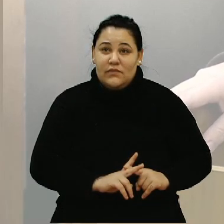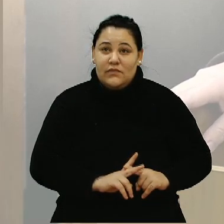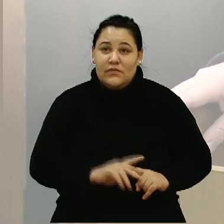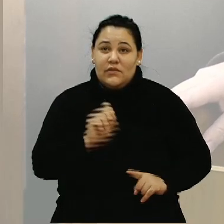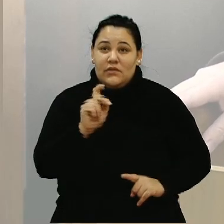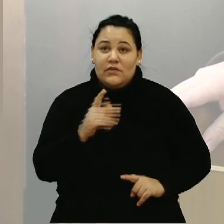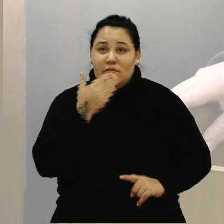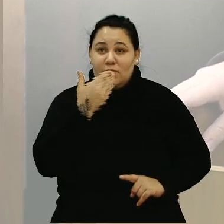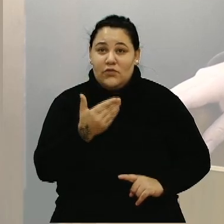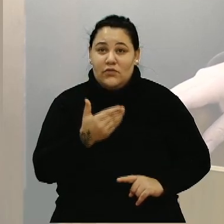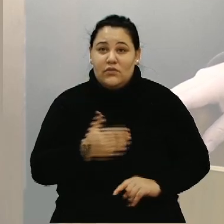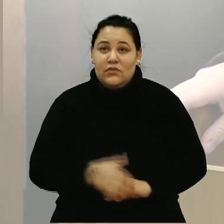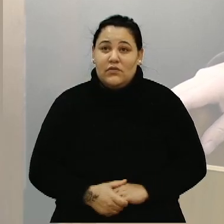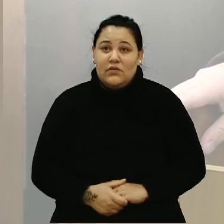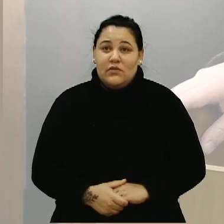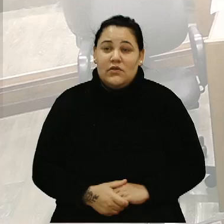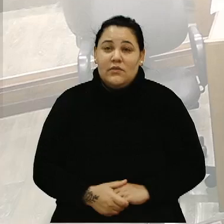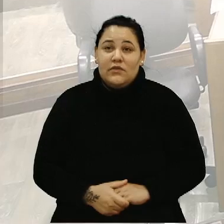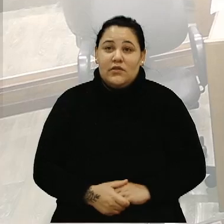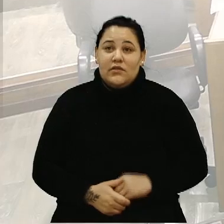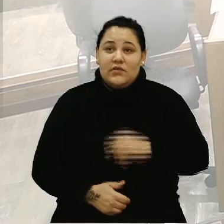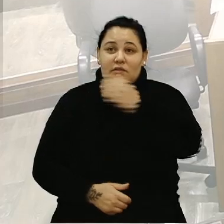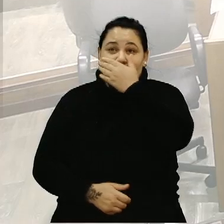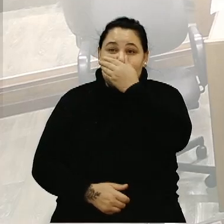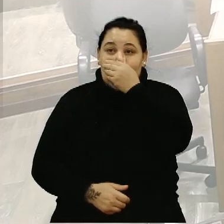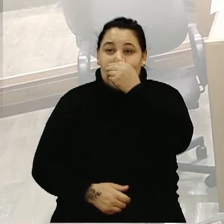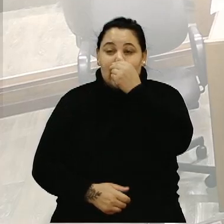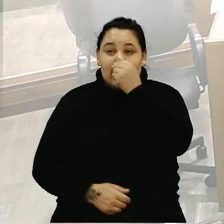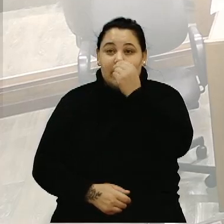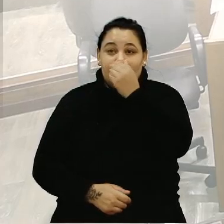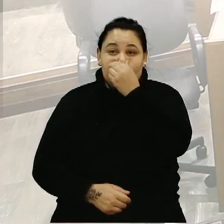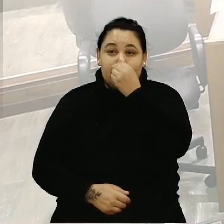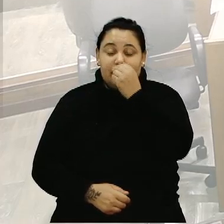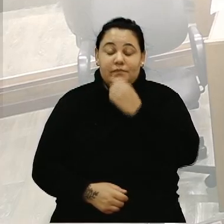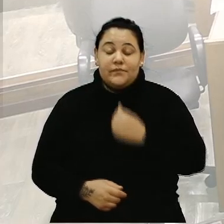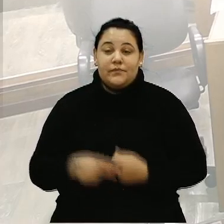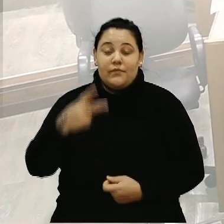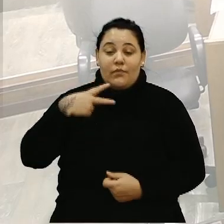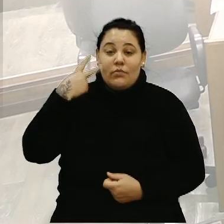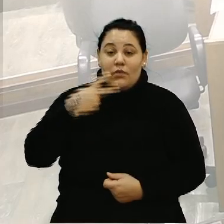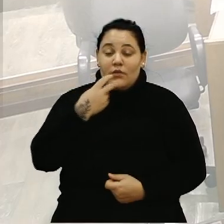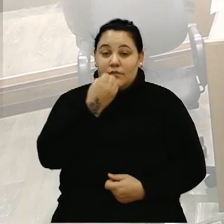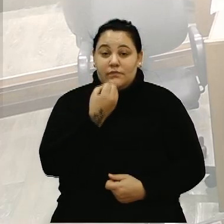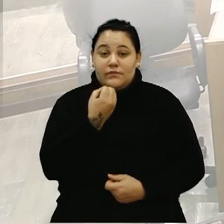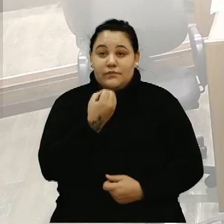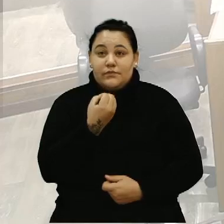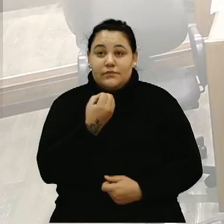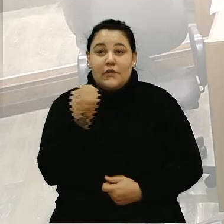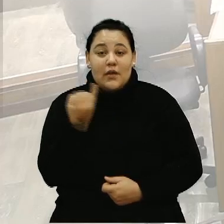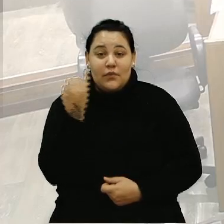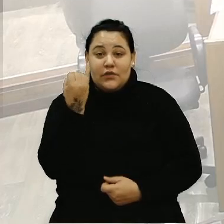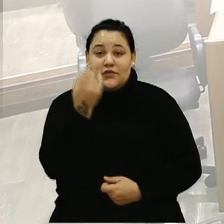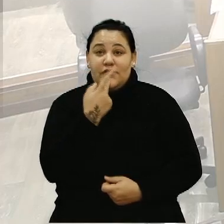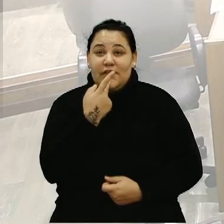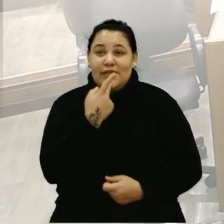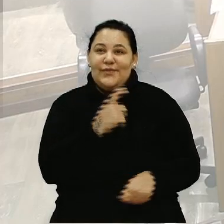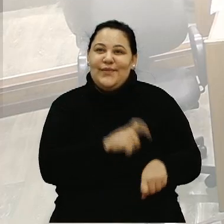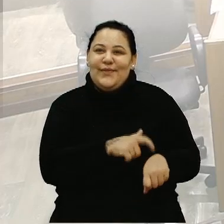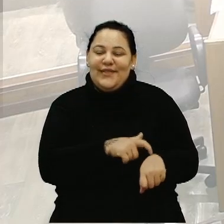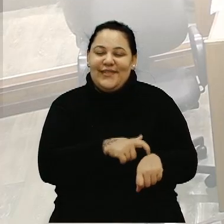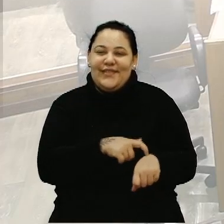parte? A senhora pediu, por favor. De imediato. Vereador, bem importante, né, dizer que no momento que o vereador Renato,